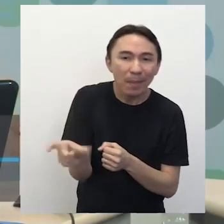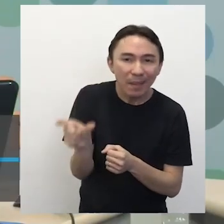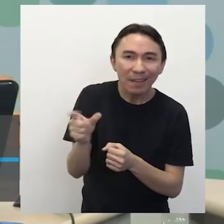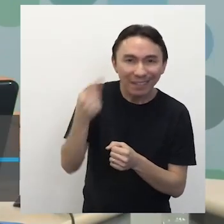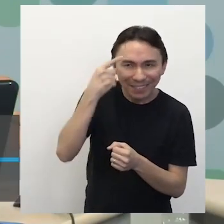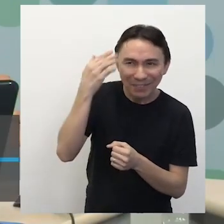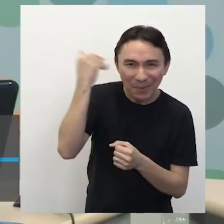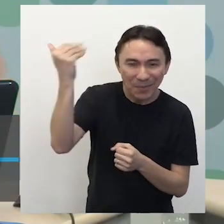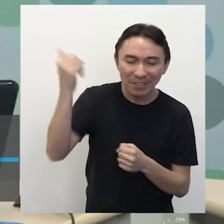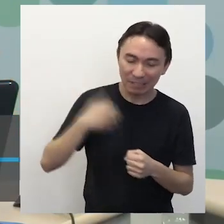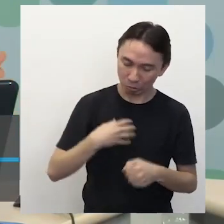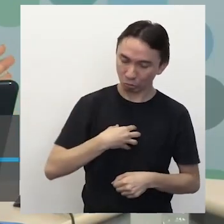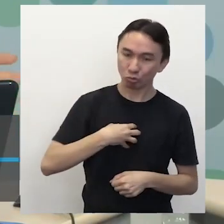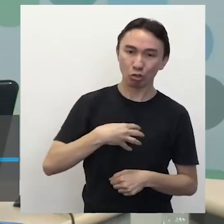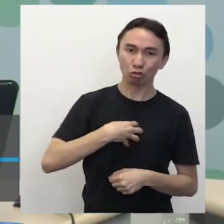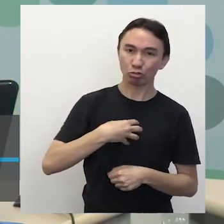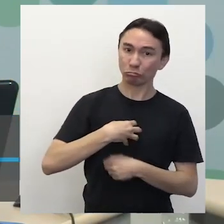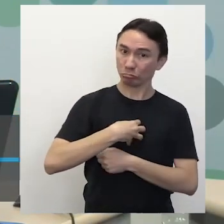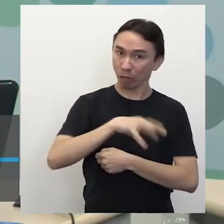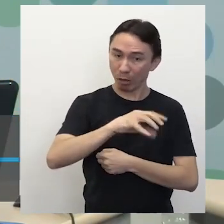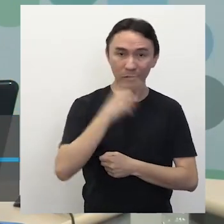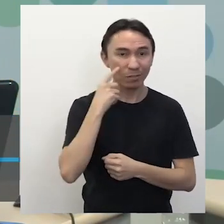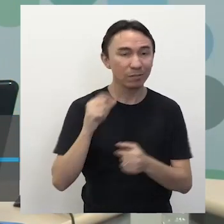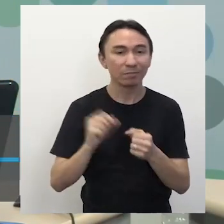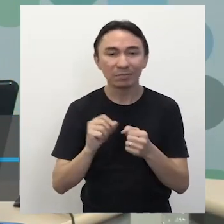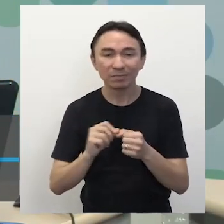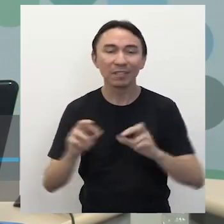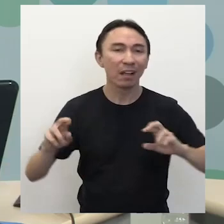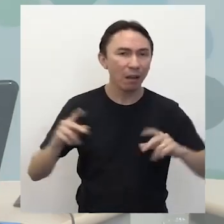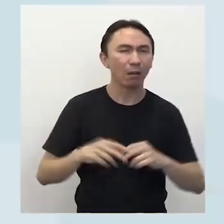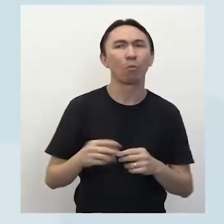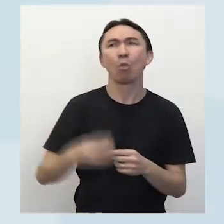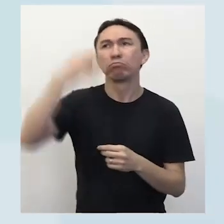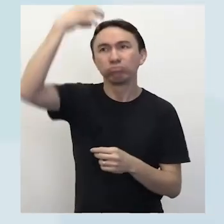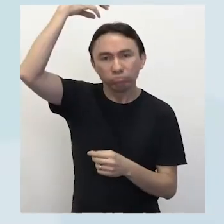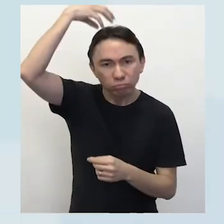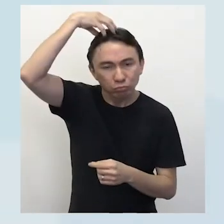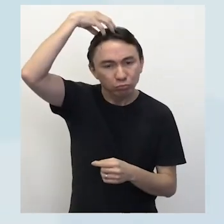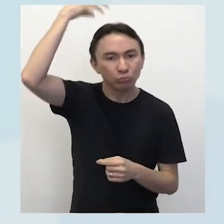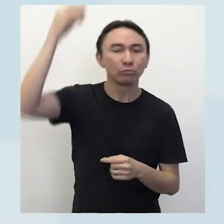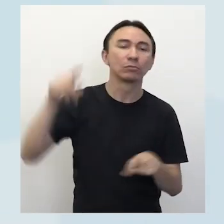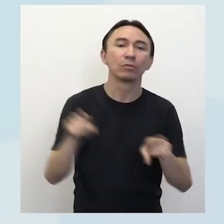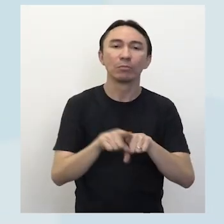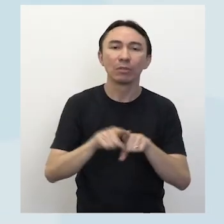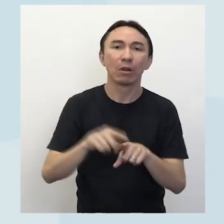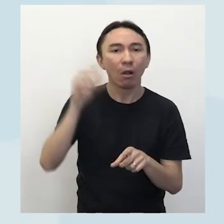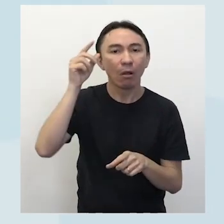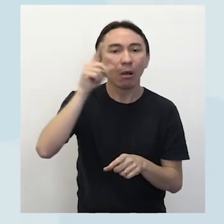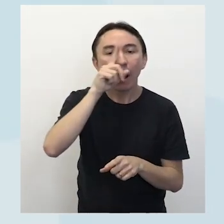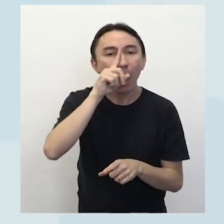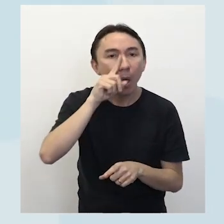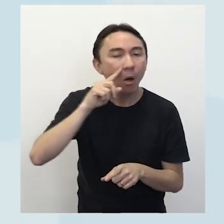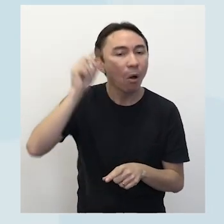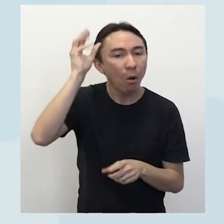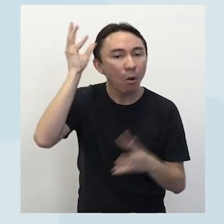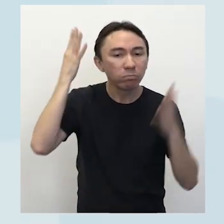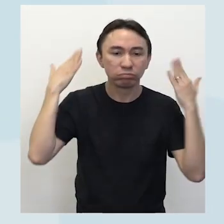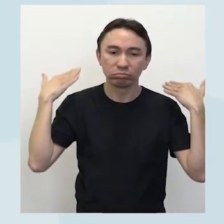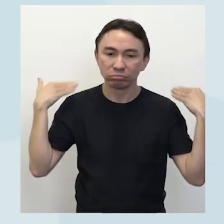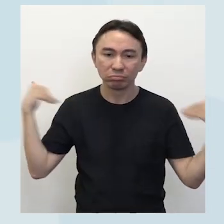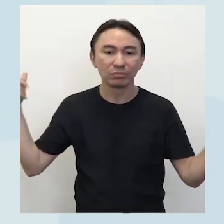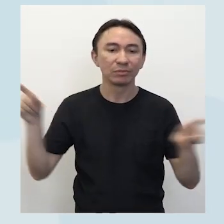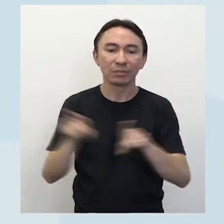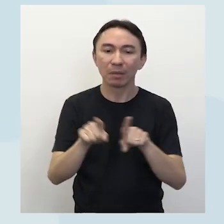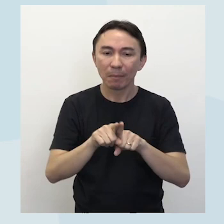de versões? Que legal. Ela reproduziu, ela botou a coroa, colocou o cabelo loiro, mas ela colocou uma roupinha mais jovial,